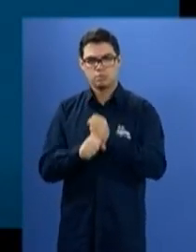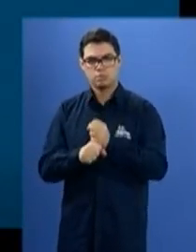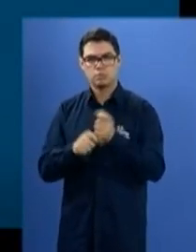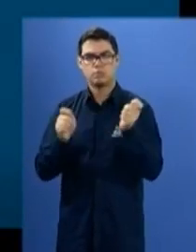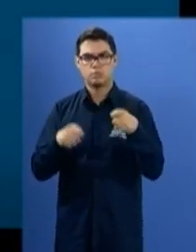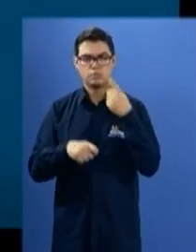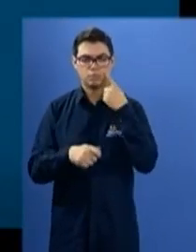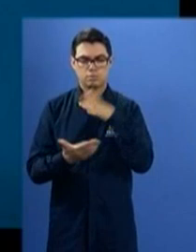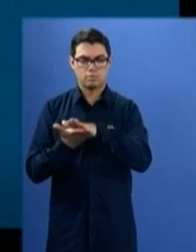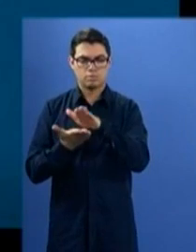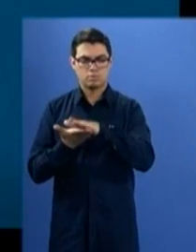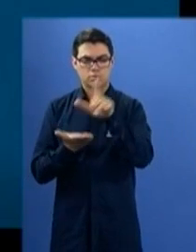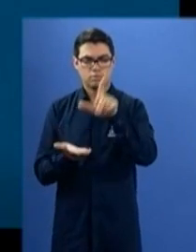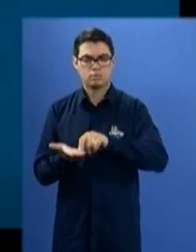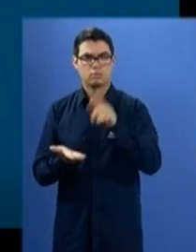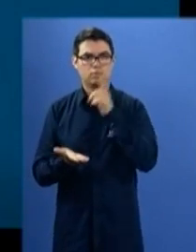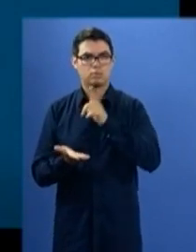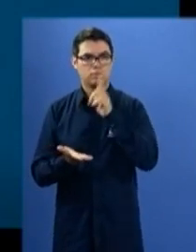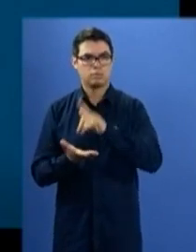dados para custos.